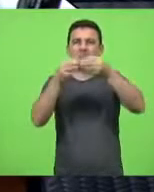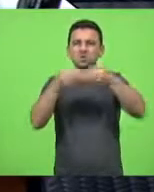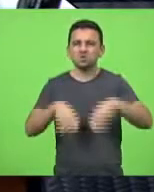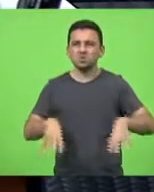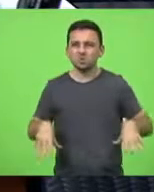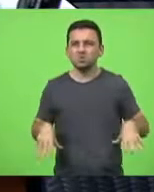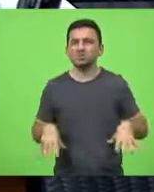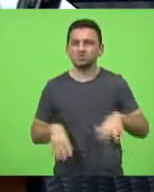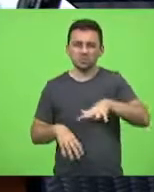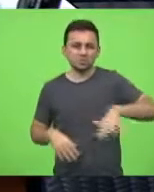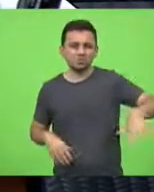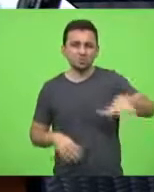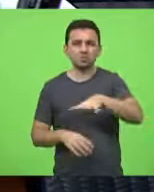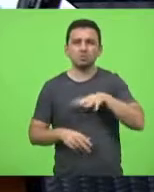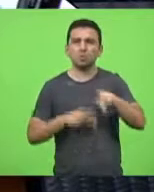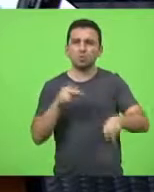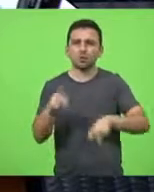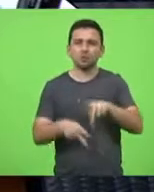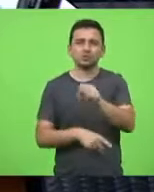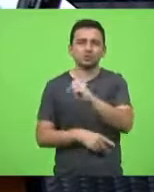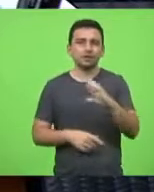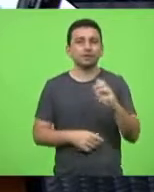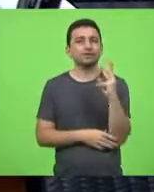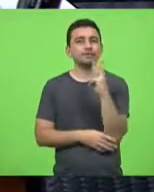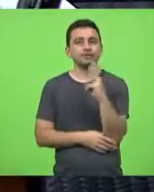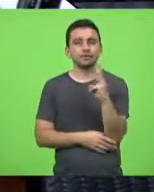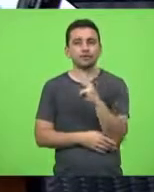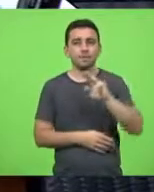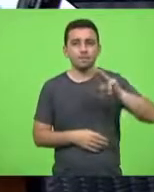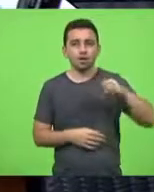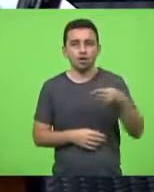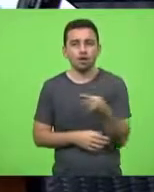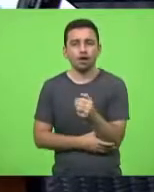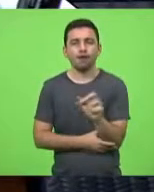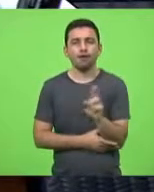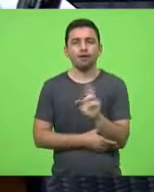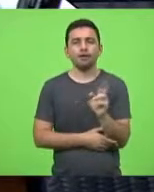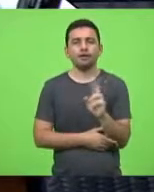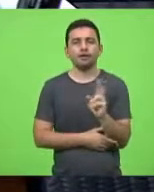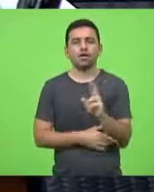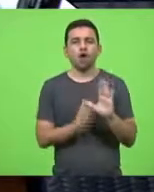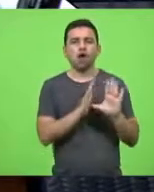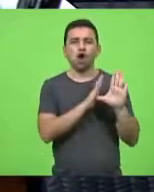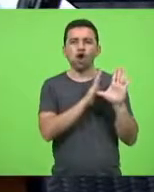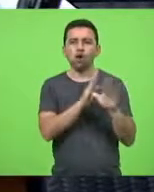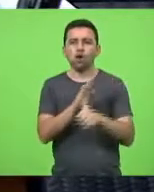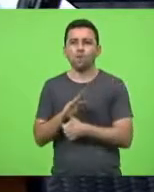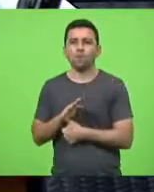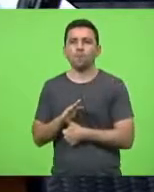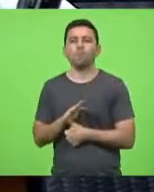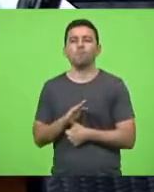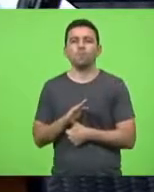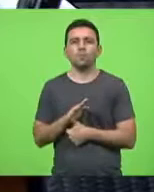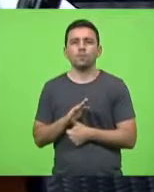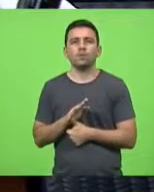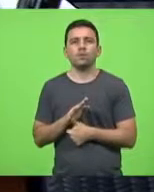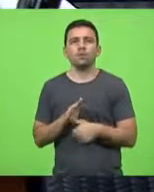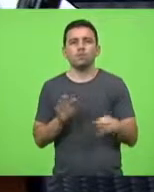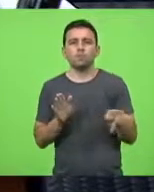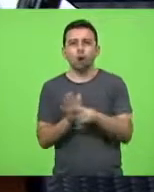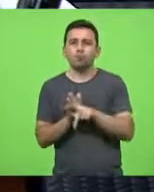aos catarinenses, os 33 milhões de reais que foram roubados do